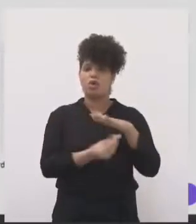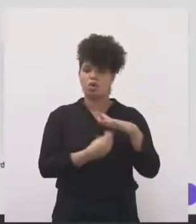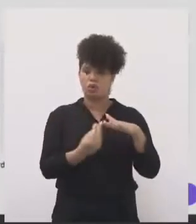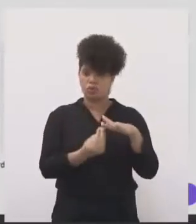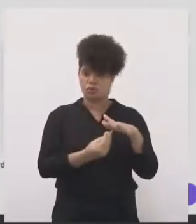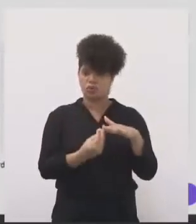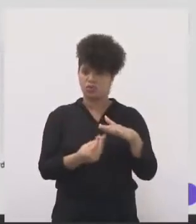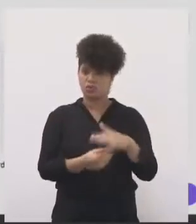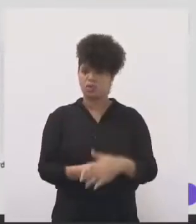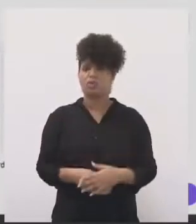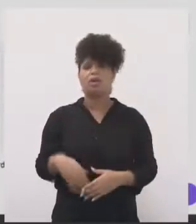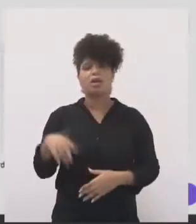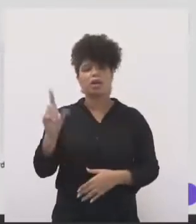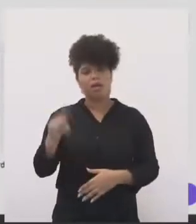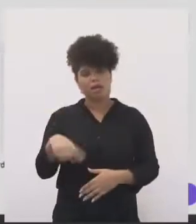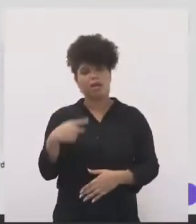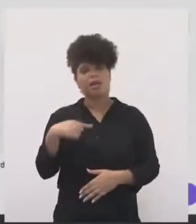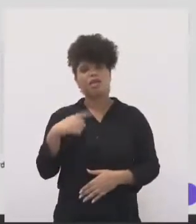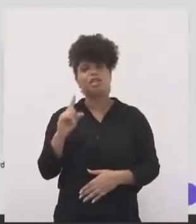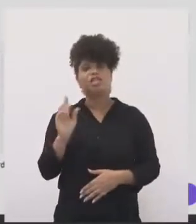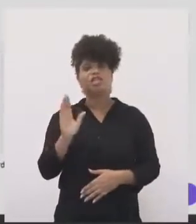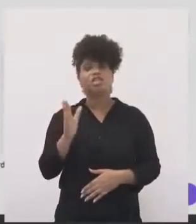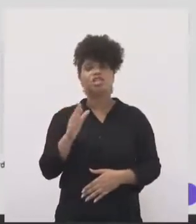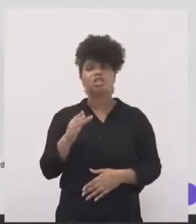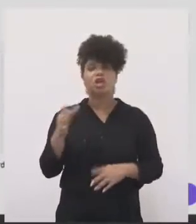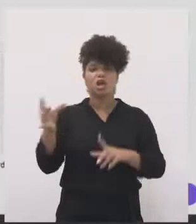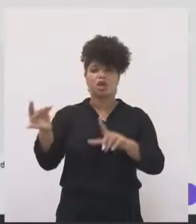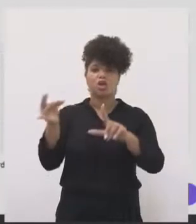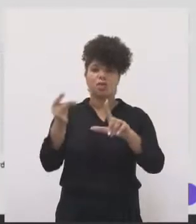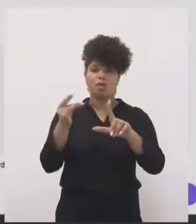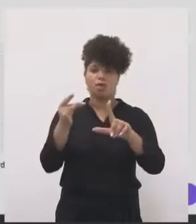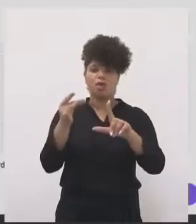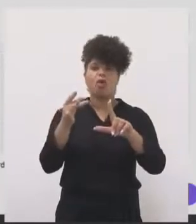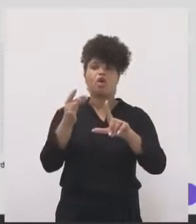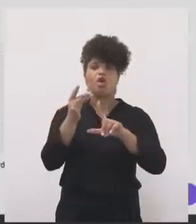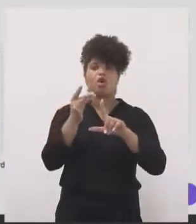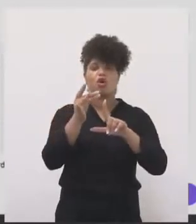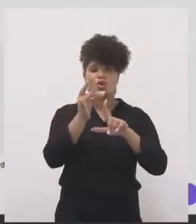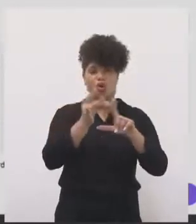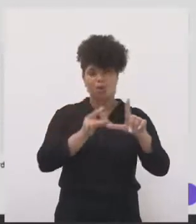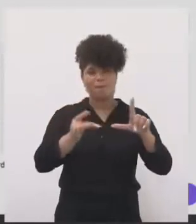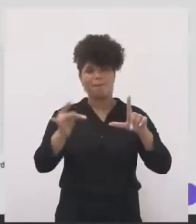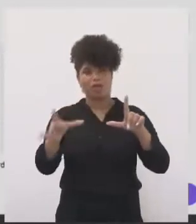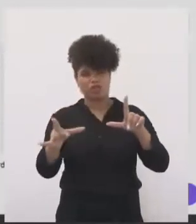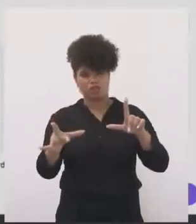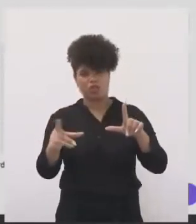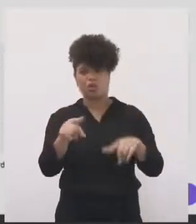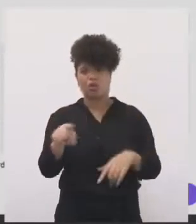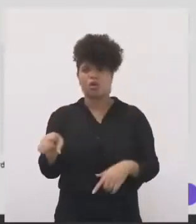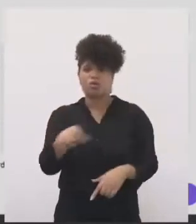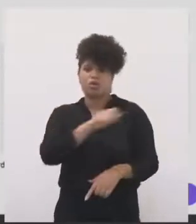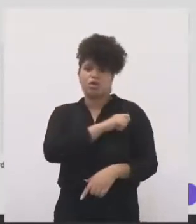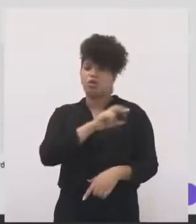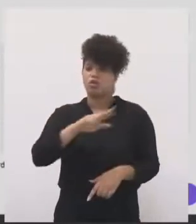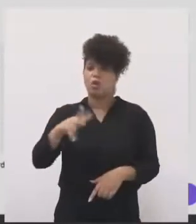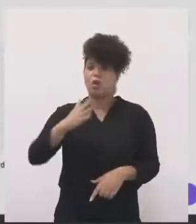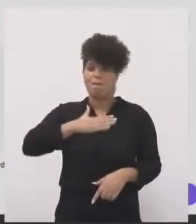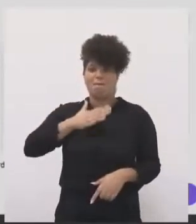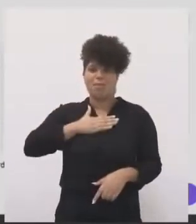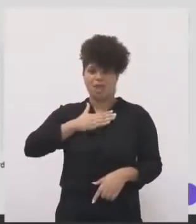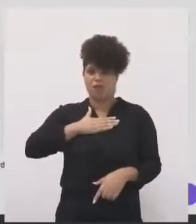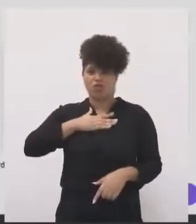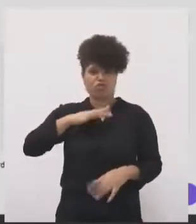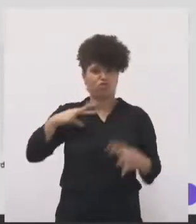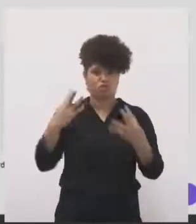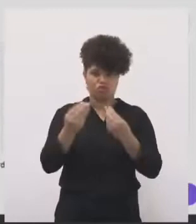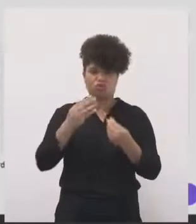eles são os que foram compartilhados com a turma. Aqui não é os meus designs, todos os